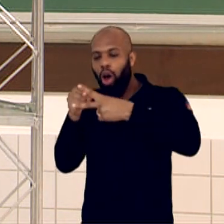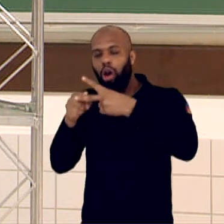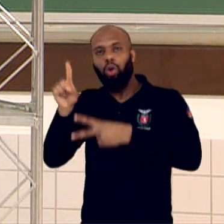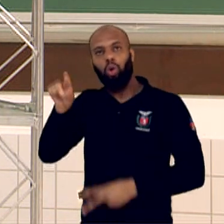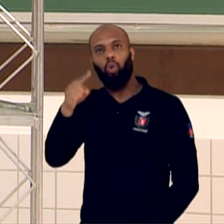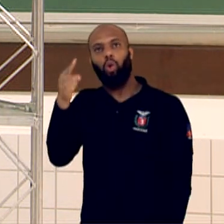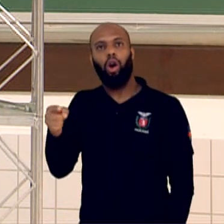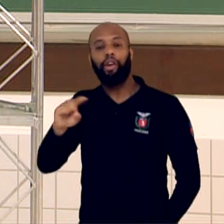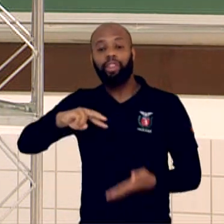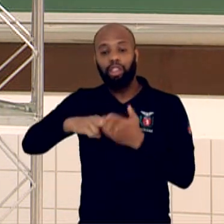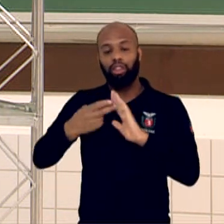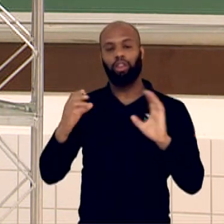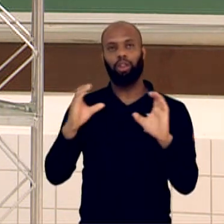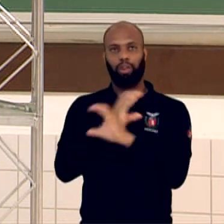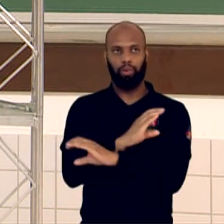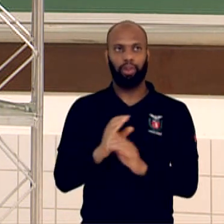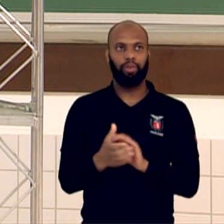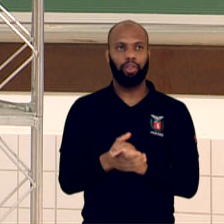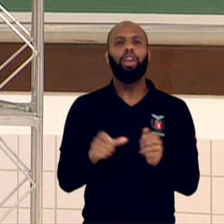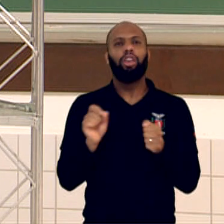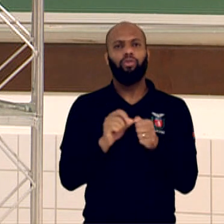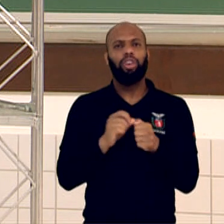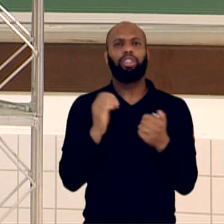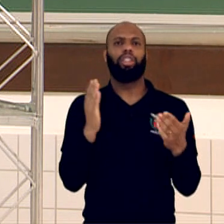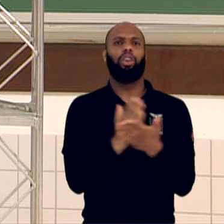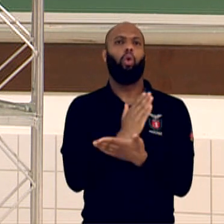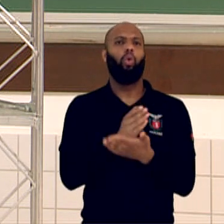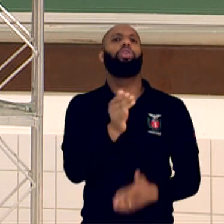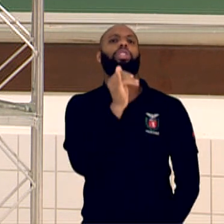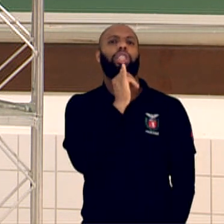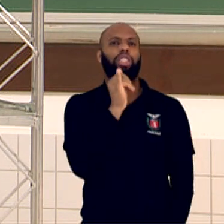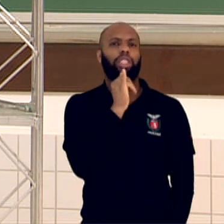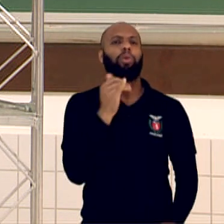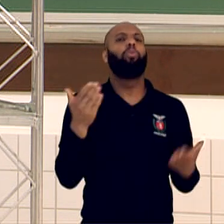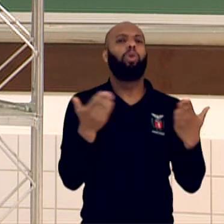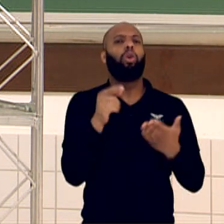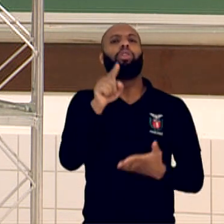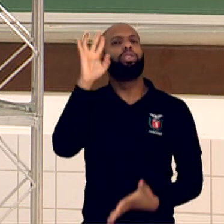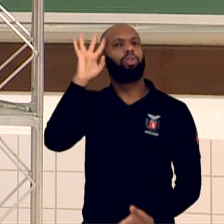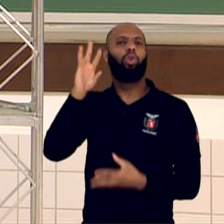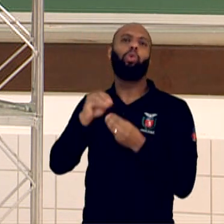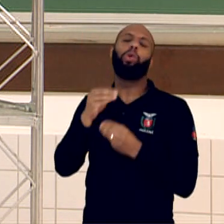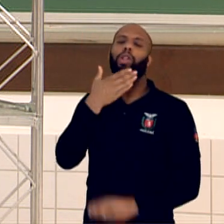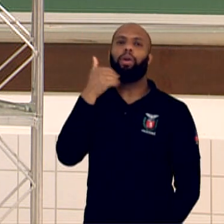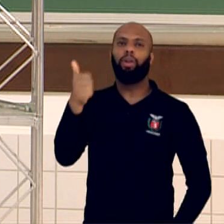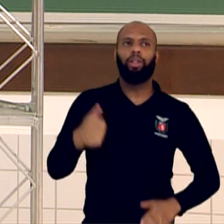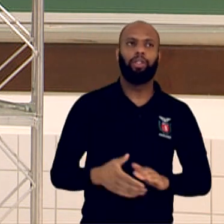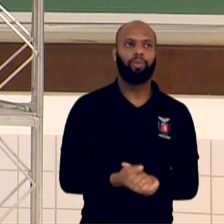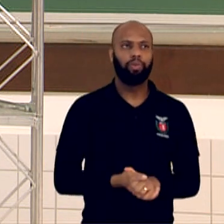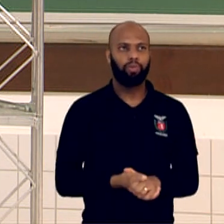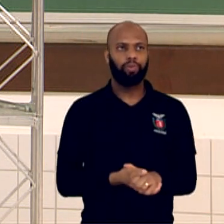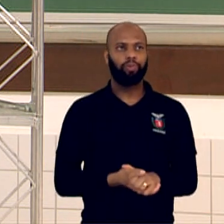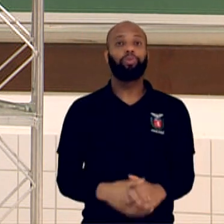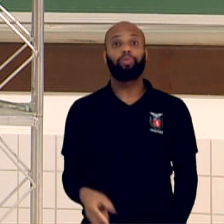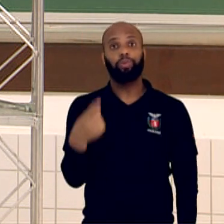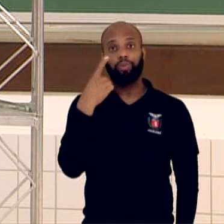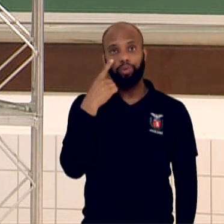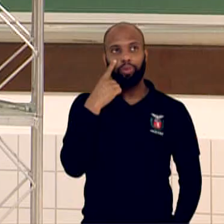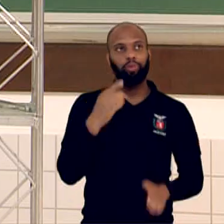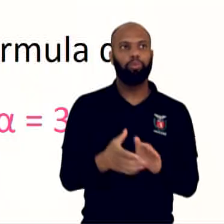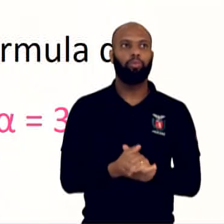volta completa. Faremos alguns exemplos, né, para que vocês compreendam melhor esse processo. Então